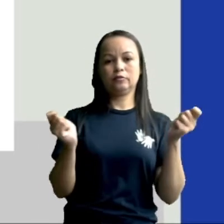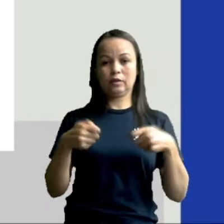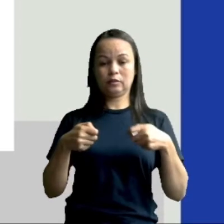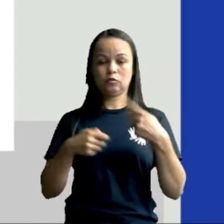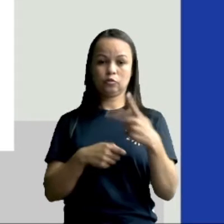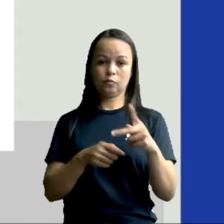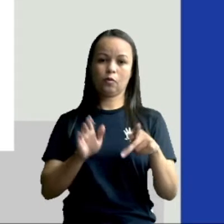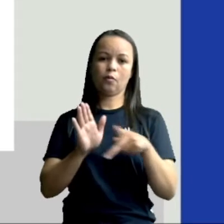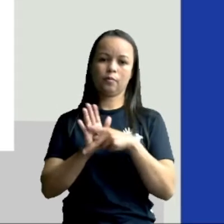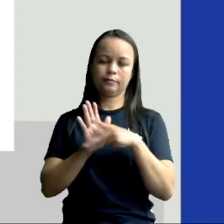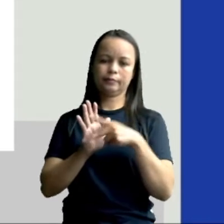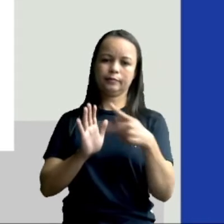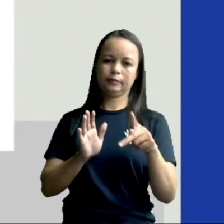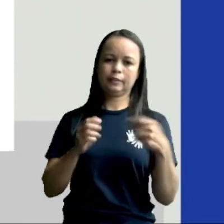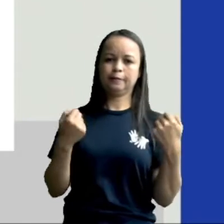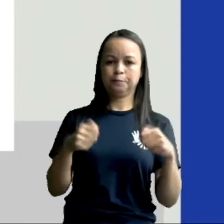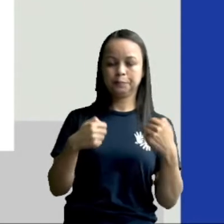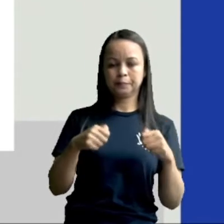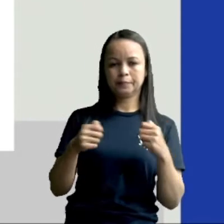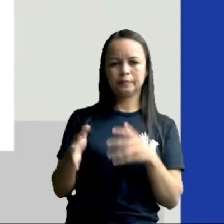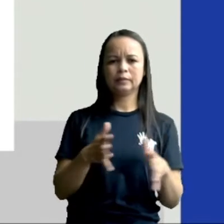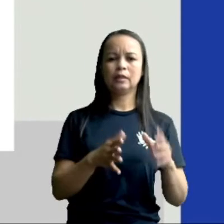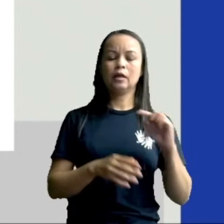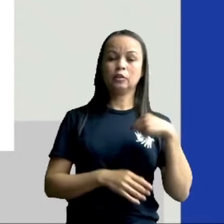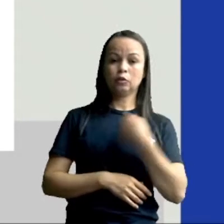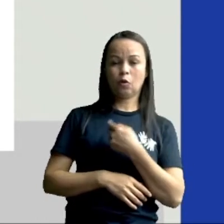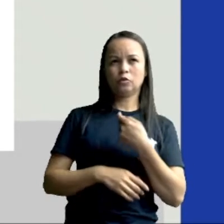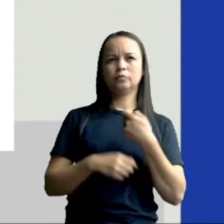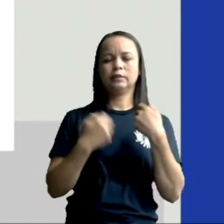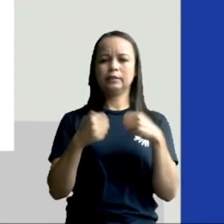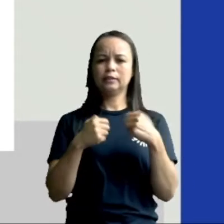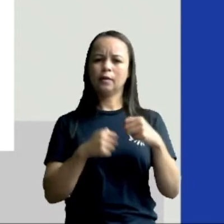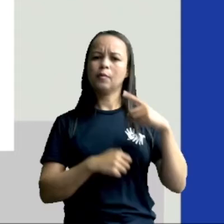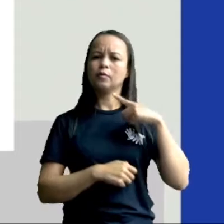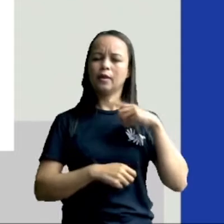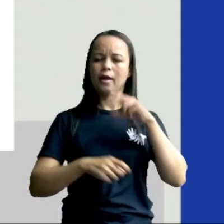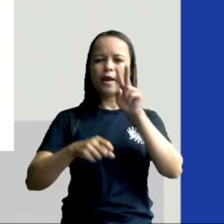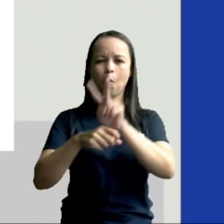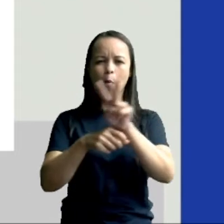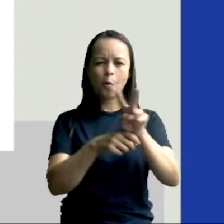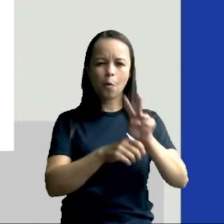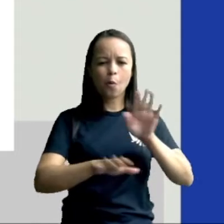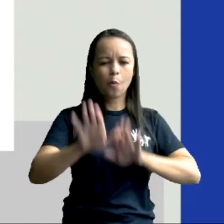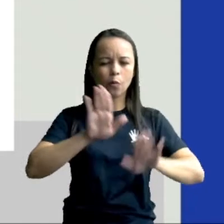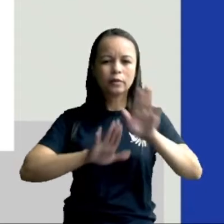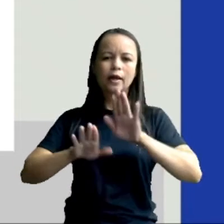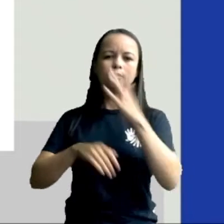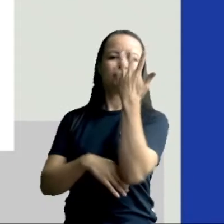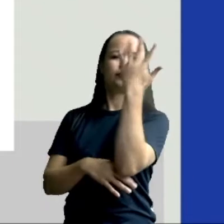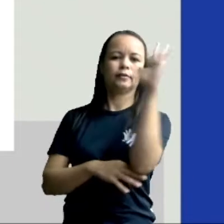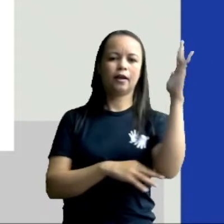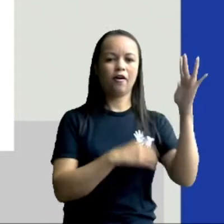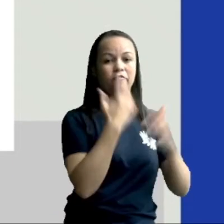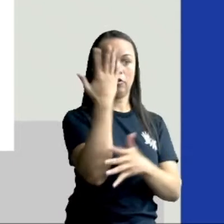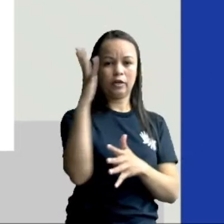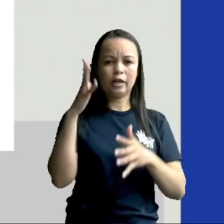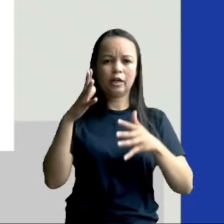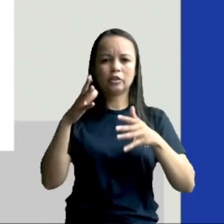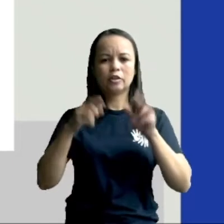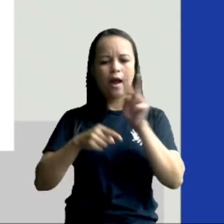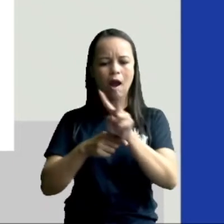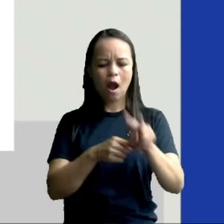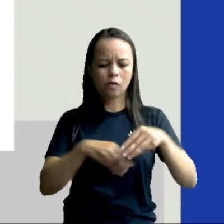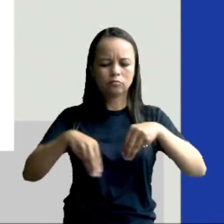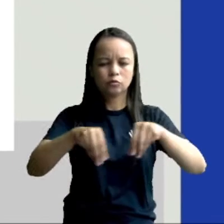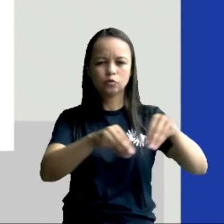necessidades. Vejam só, a gente precisa ter a conservação das florestas, tem que conservar o solo,